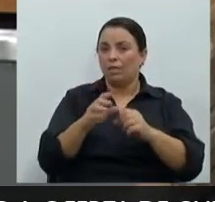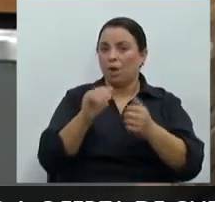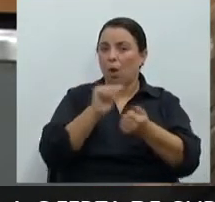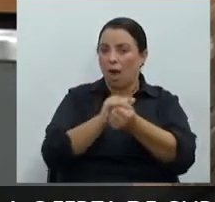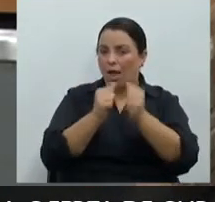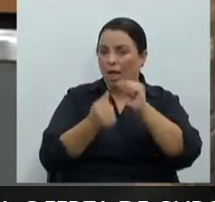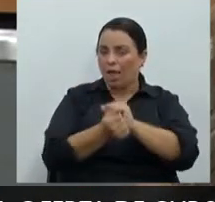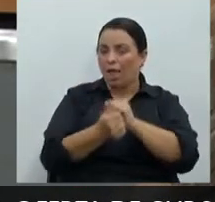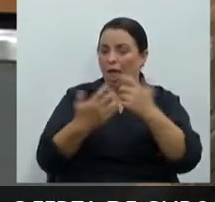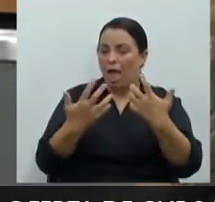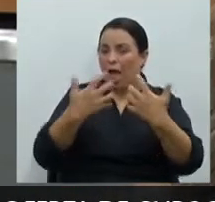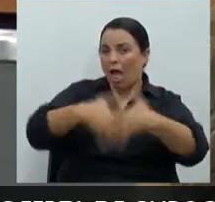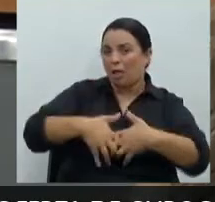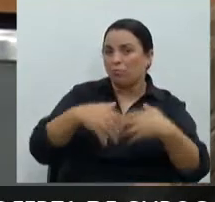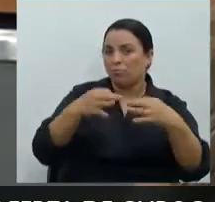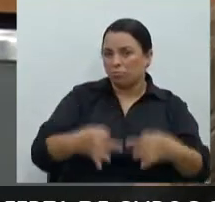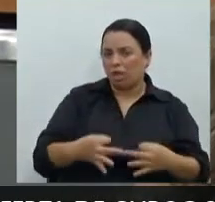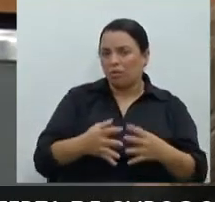que